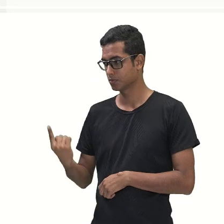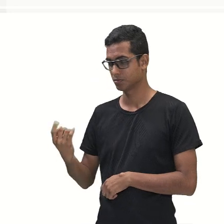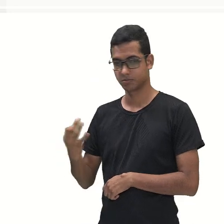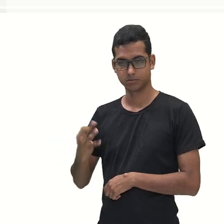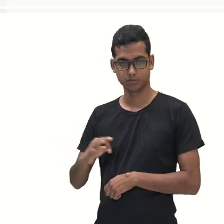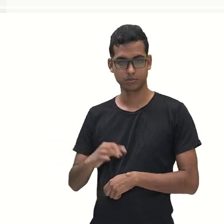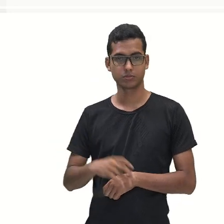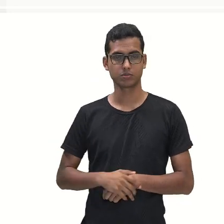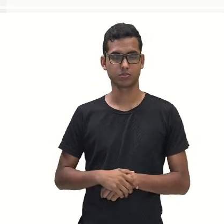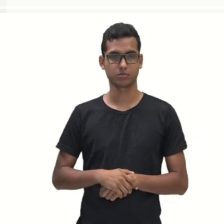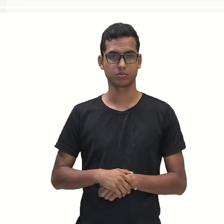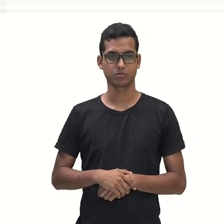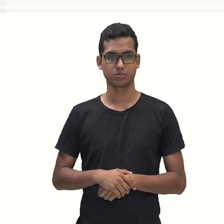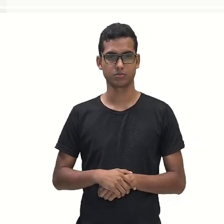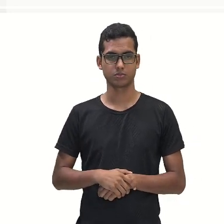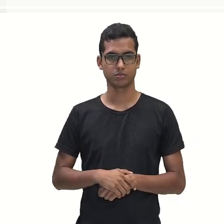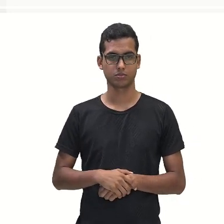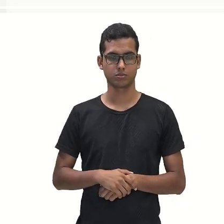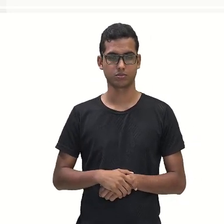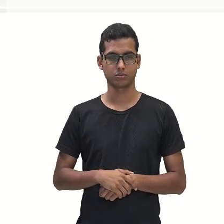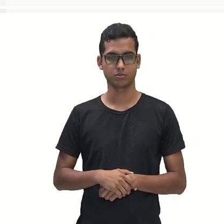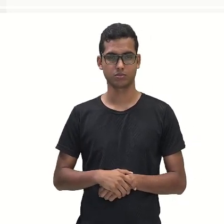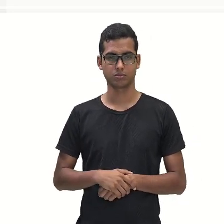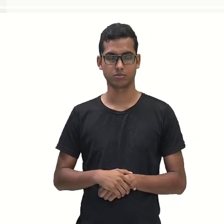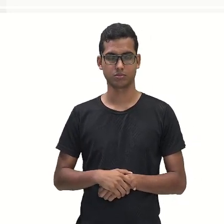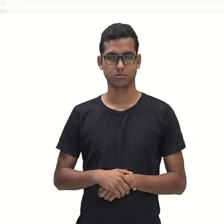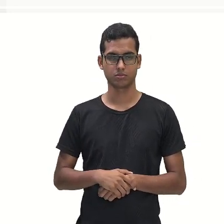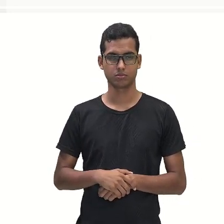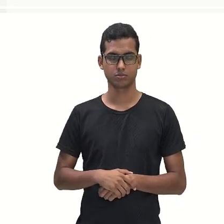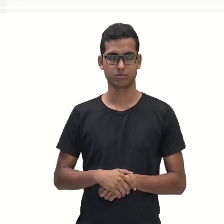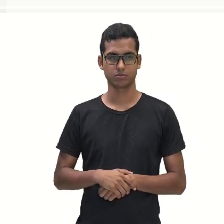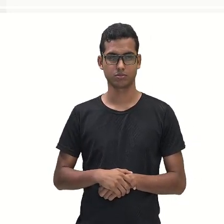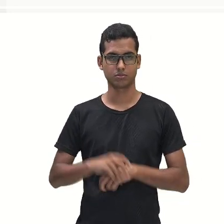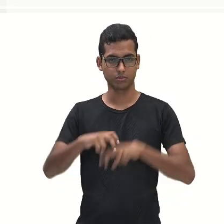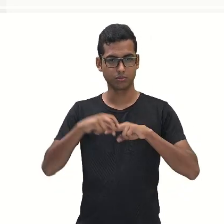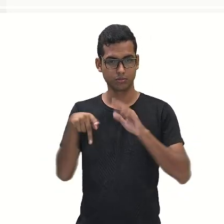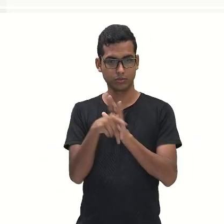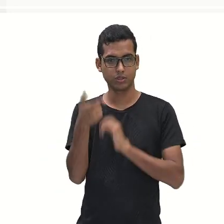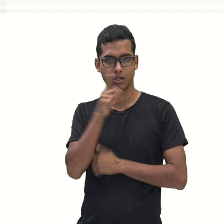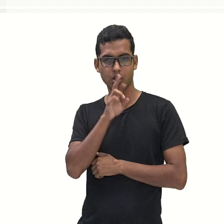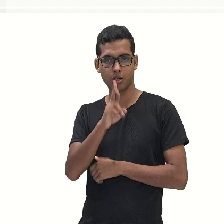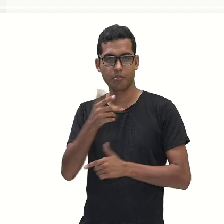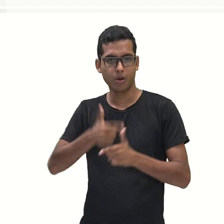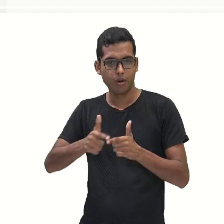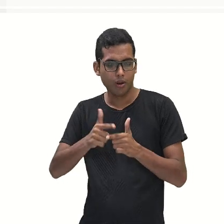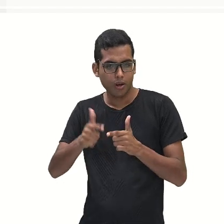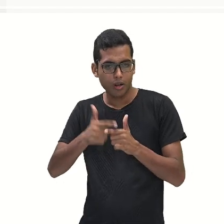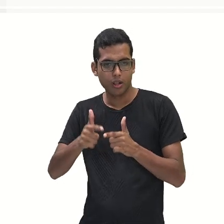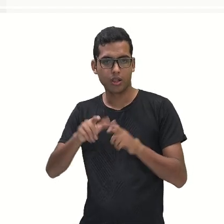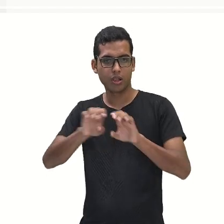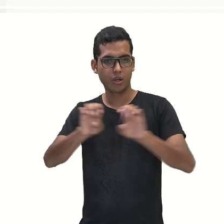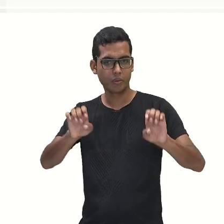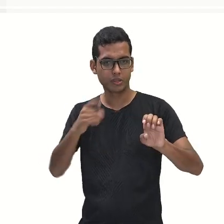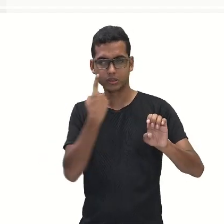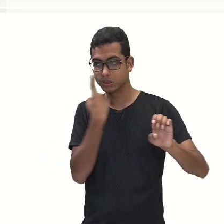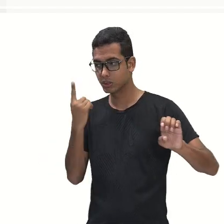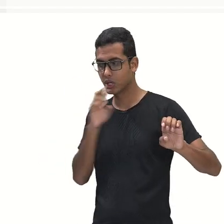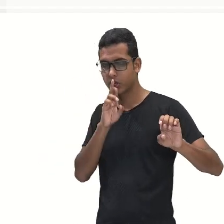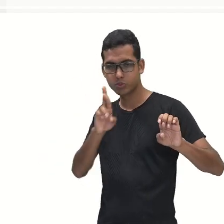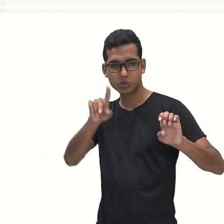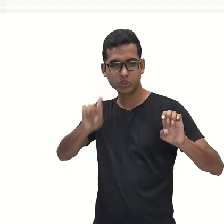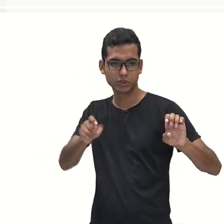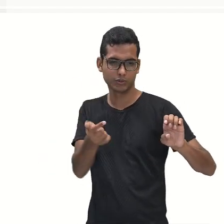Né? Ele não pertence ao conjunto dos números reais, a solução desse problema, tá? Dessa equação do segundo grau. Então, a gente fica só com o